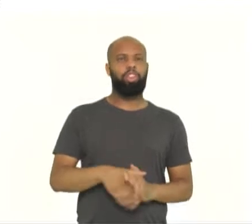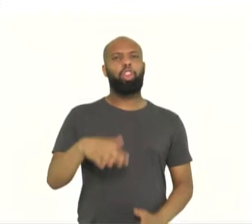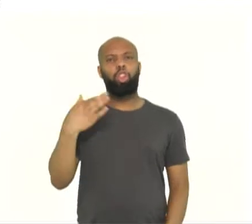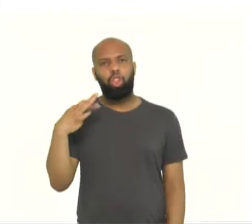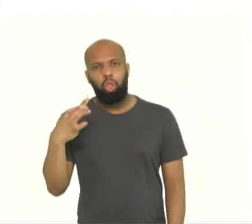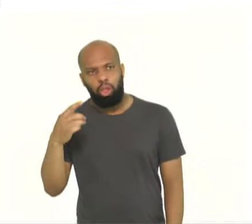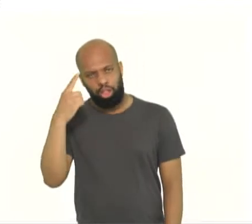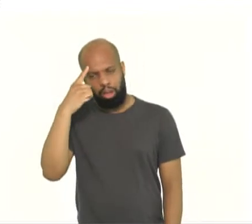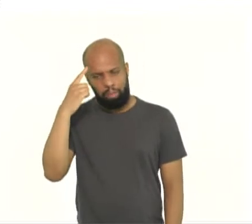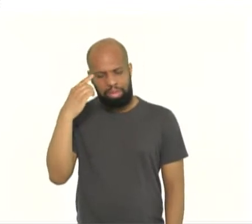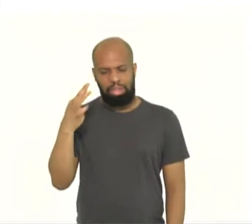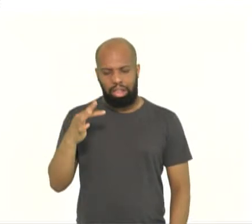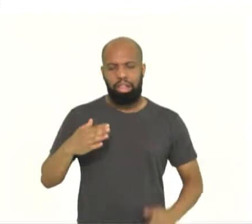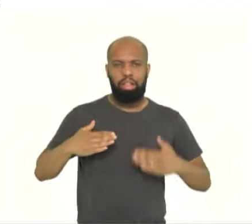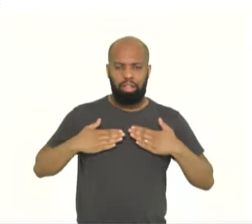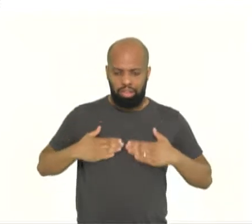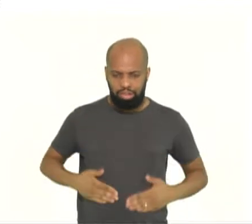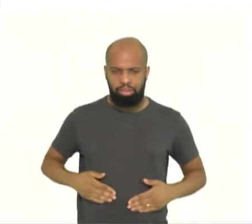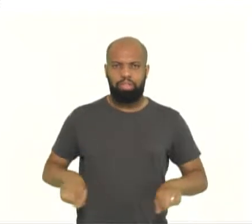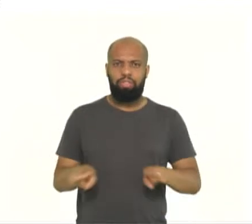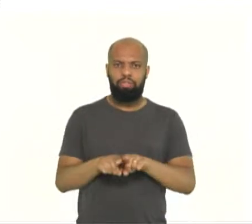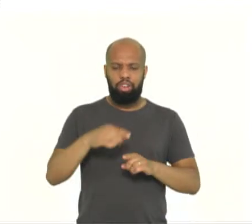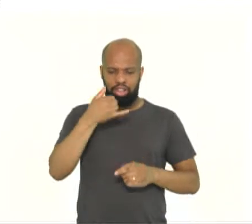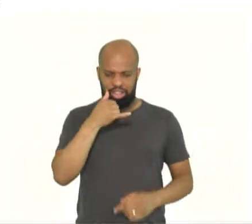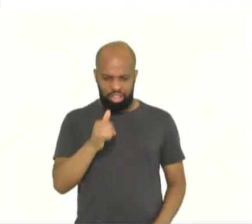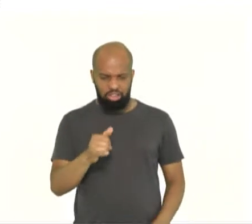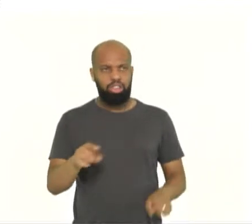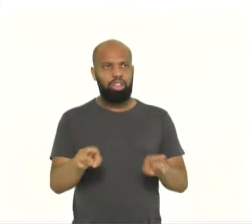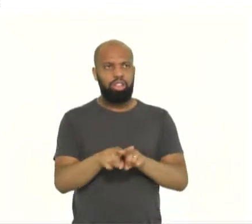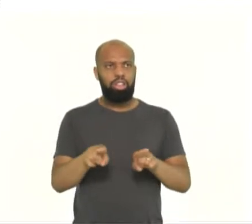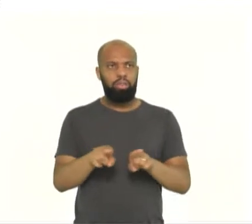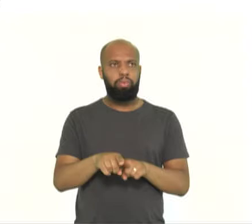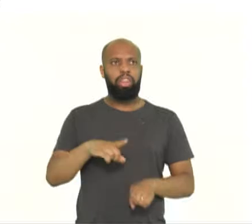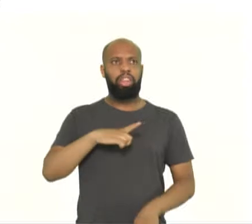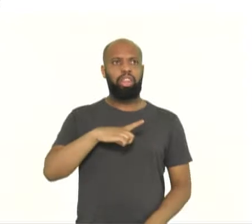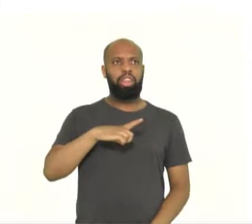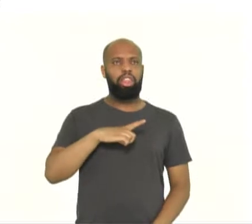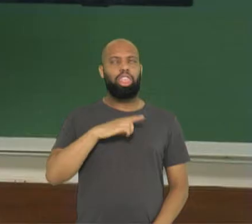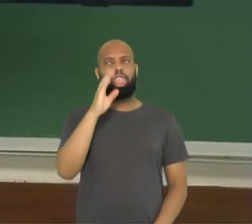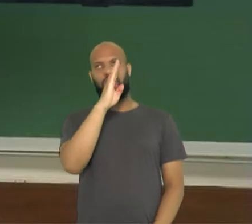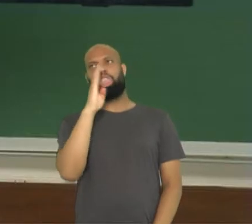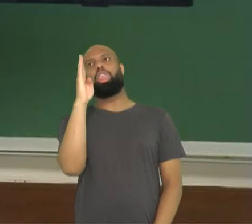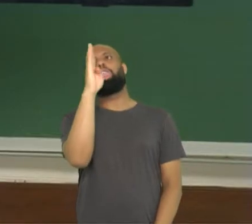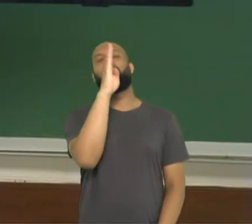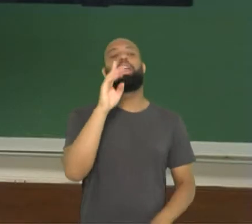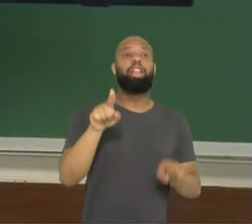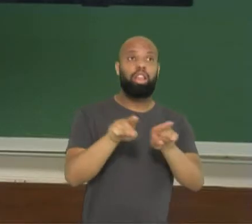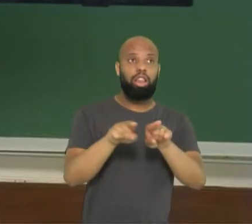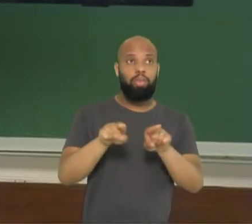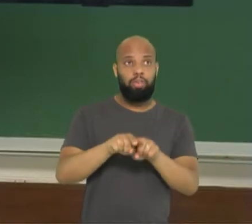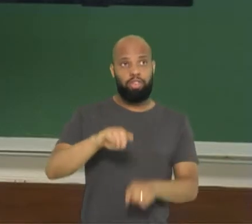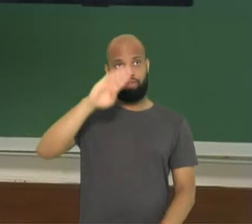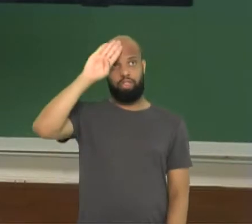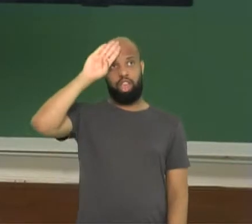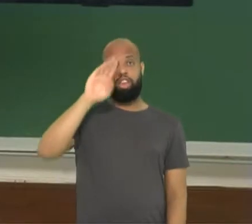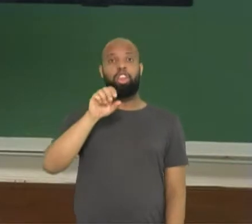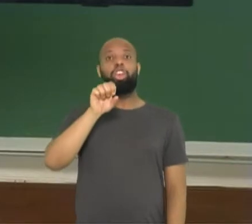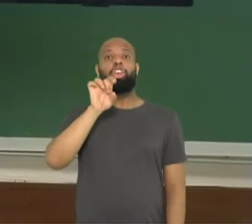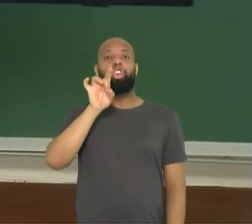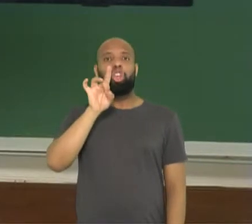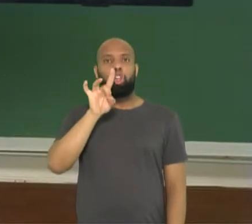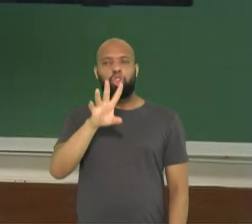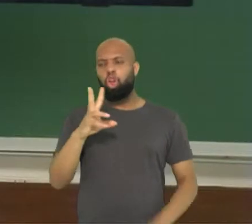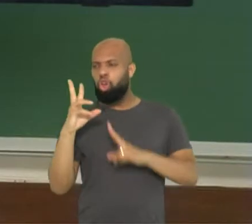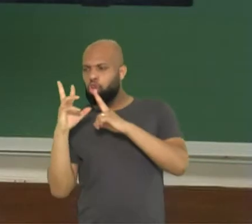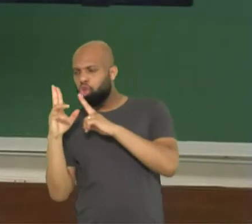dolor de corpo, falta de energia, mareos e fiebre. Somente insônia que ele não